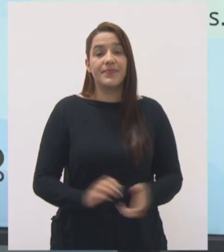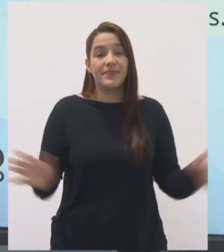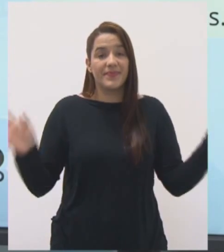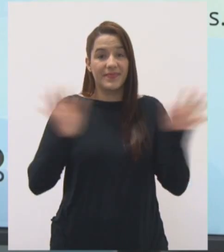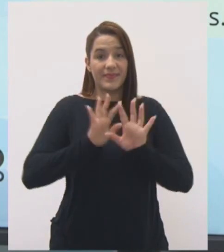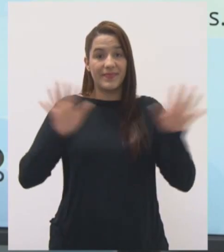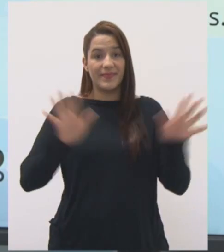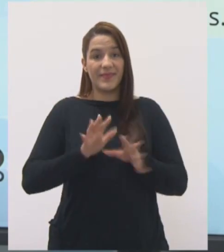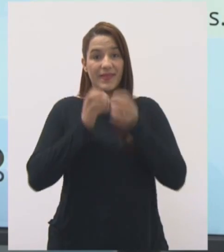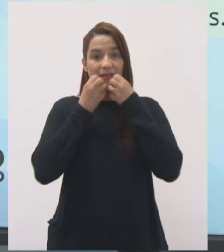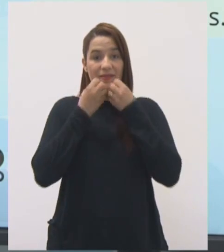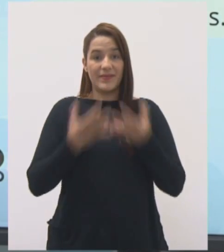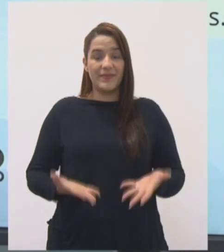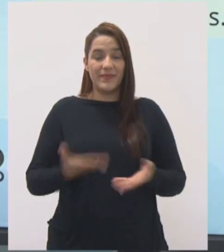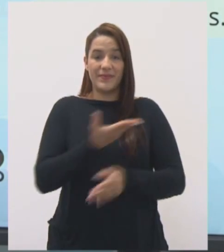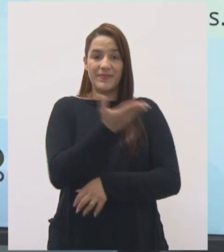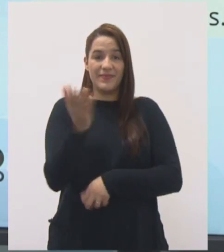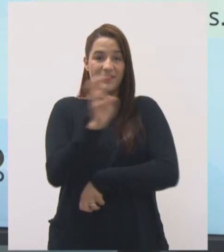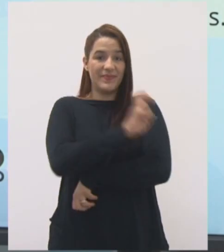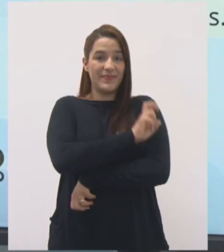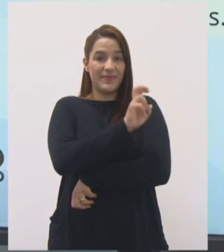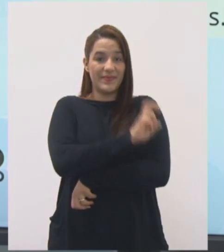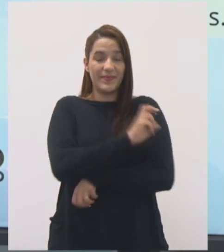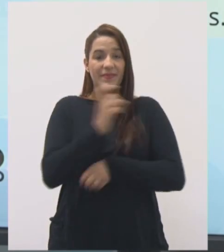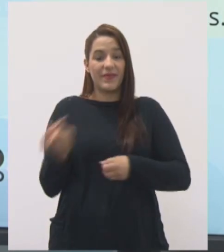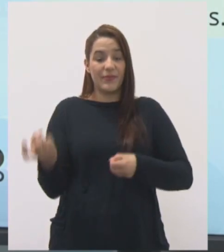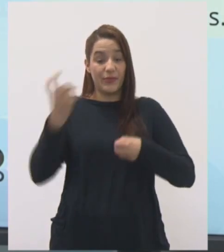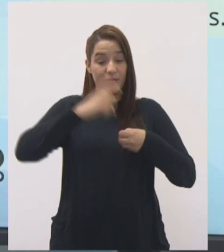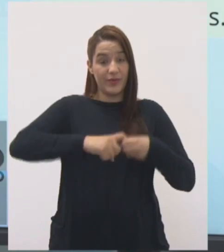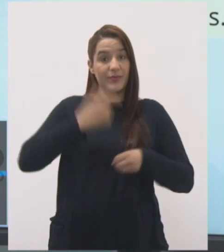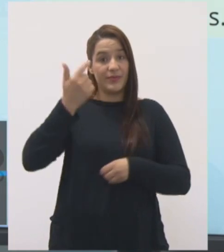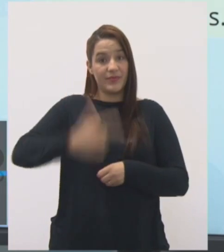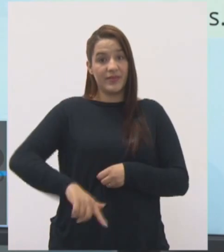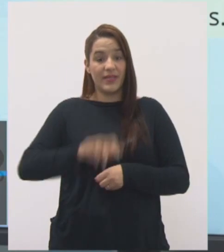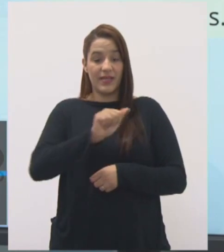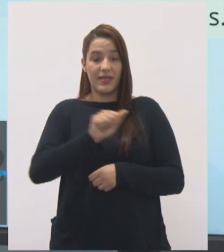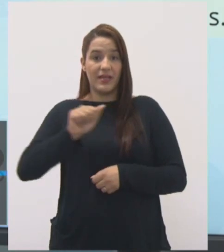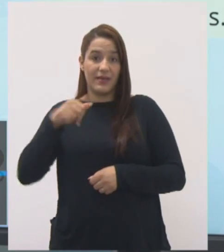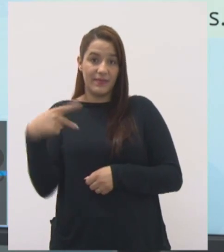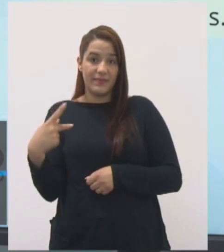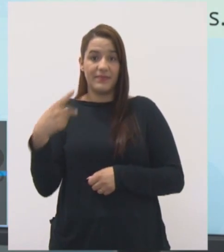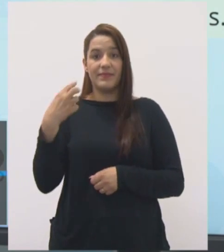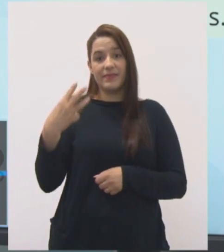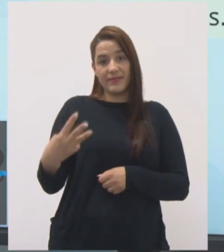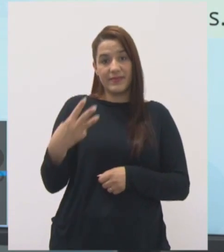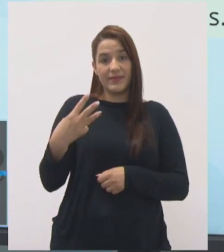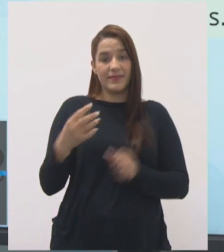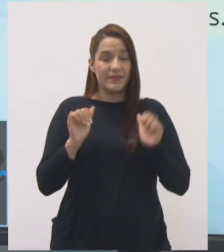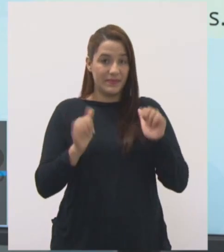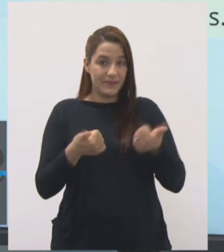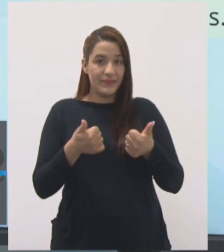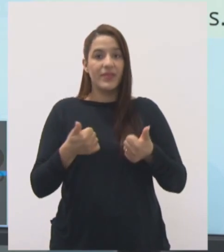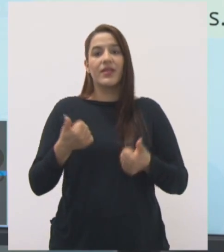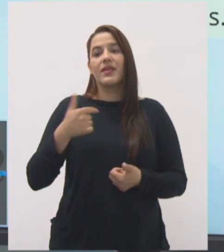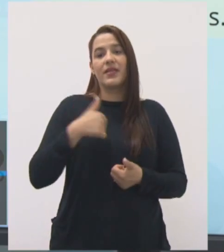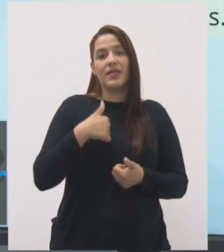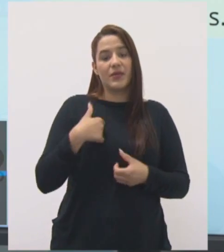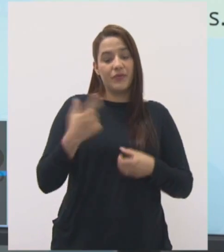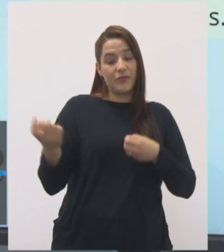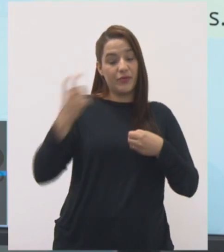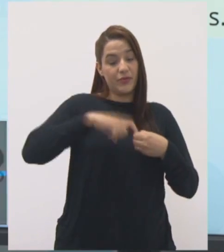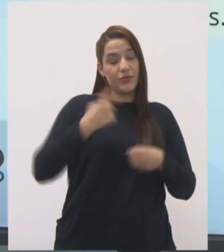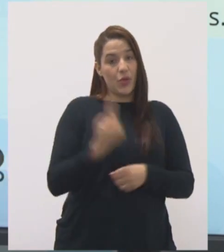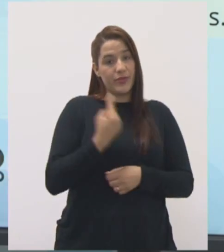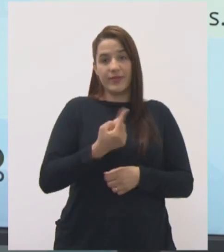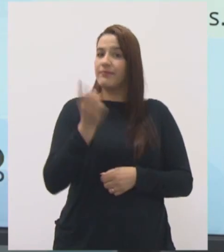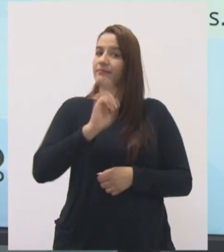Olá, turminha do quinto ano! Voltamos para mais uma correção da AAP 3, certo? E eu não voltei sozinha, eu